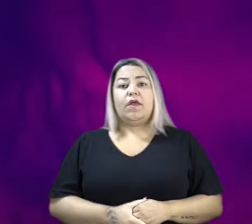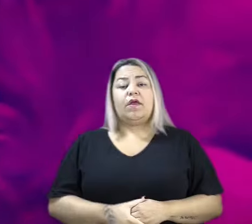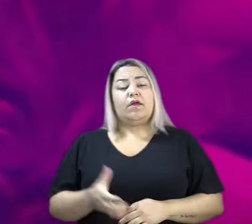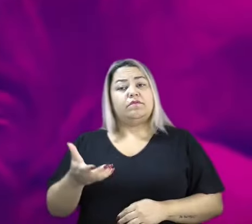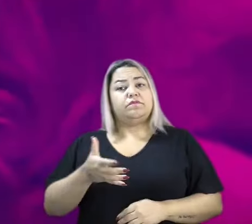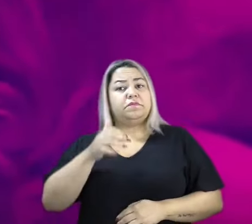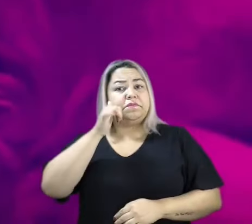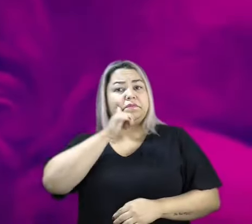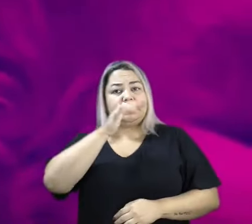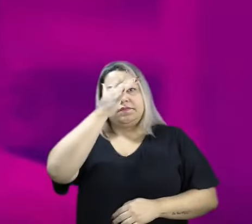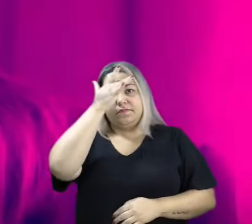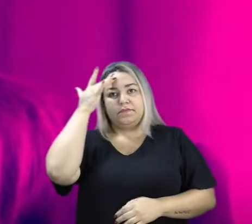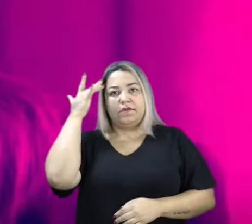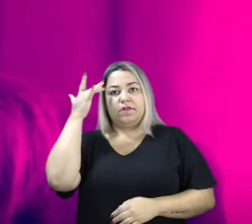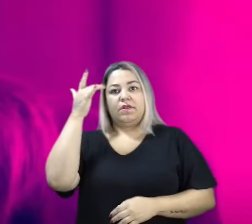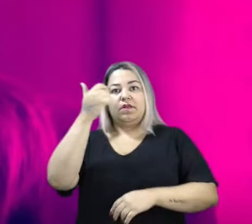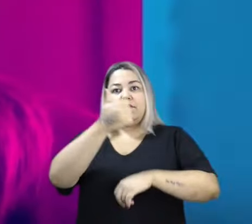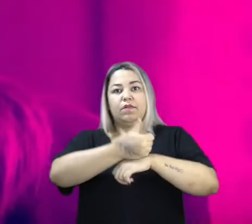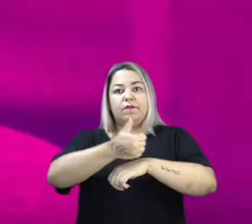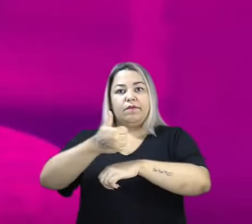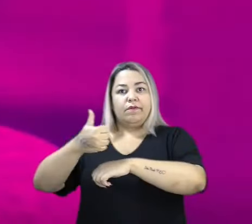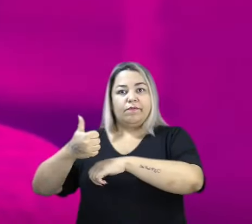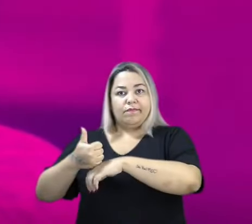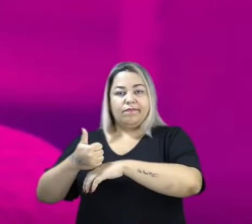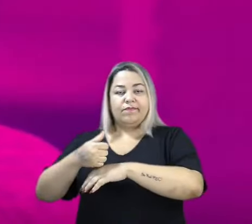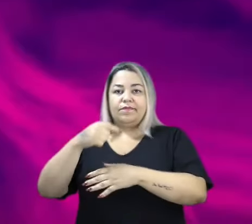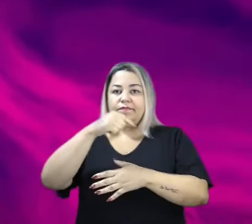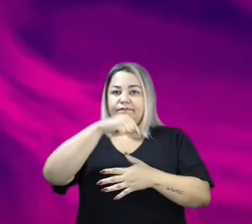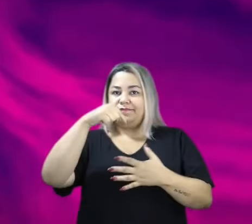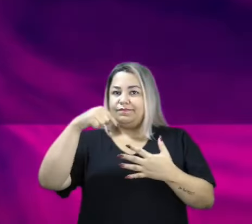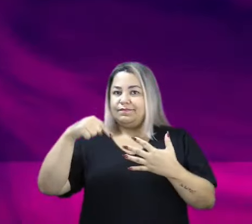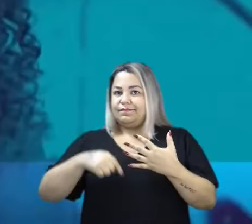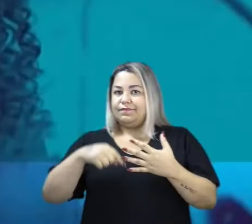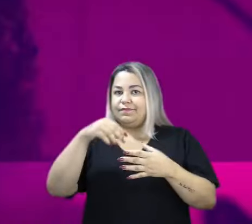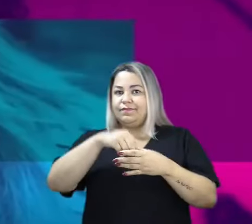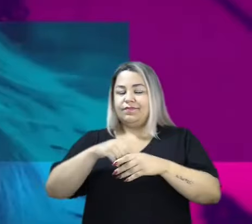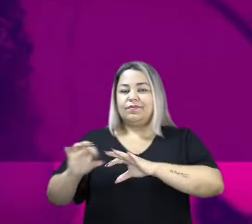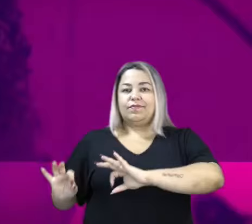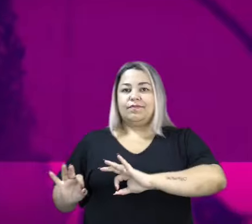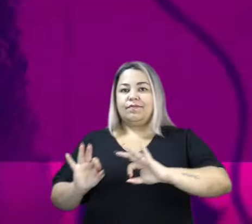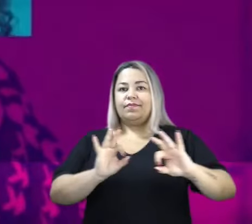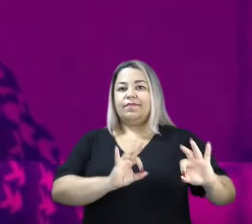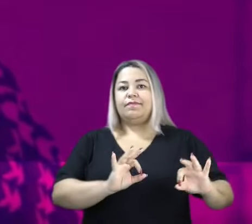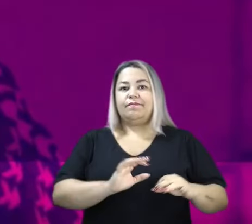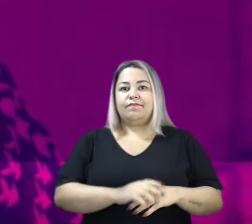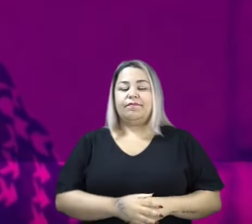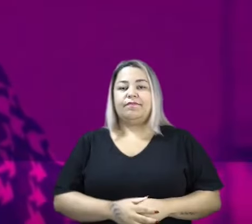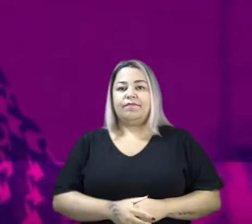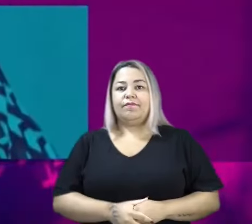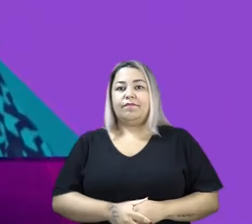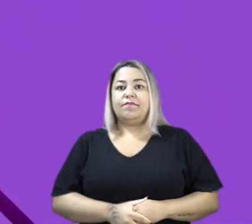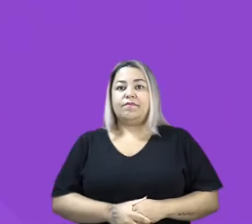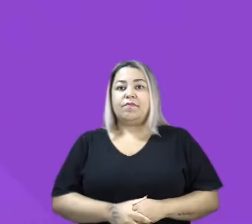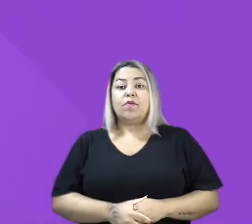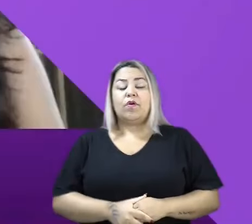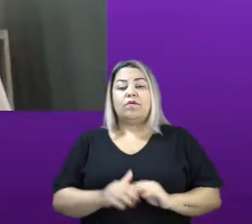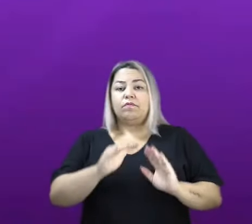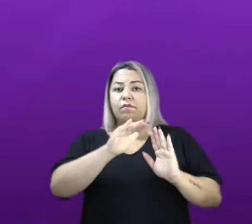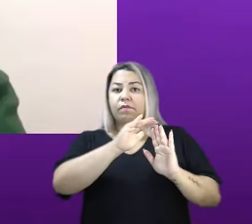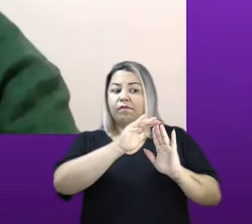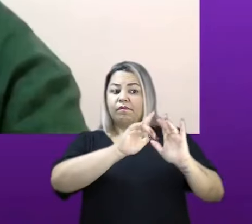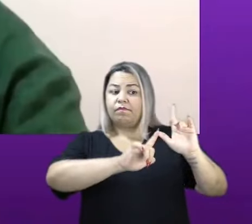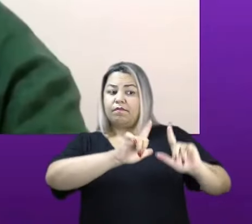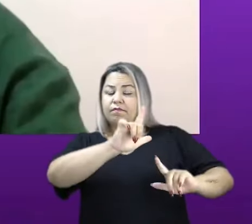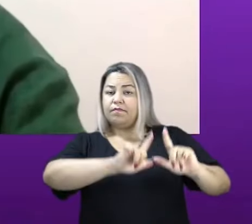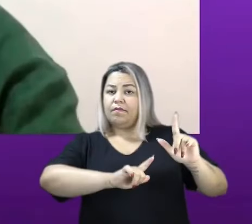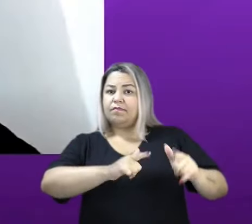Quer ver mais mulheres ocupando espaços de poder? Então se liga no Elas por Elas. O programa que